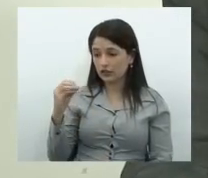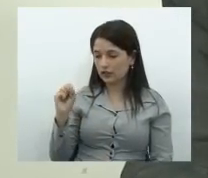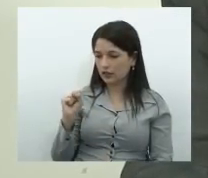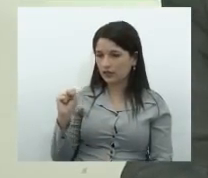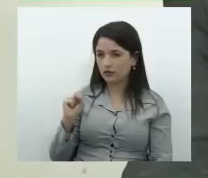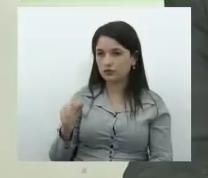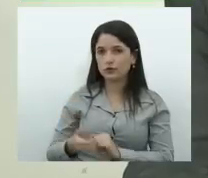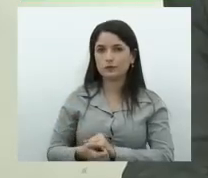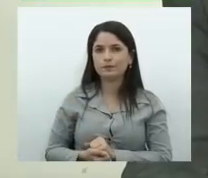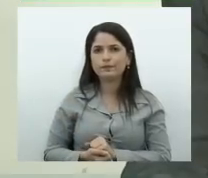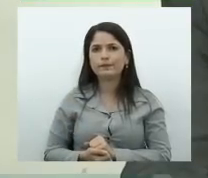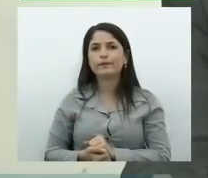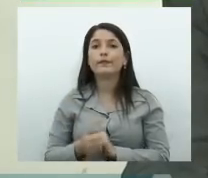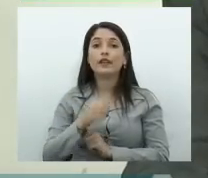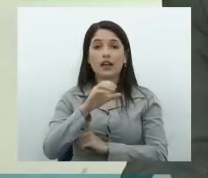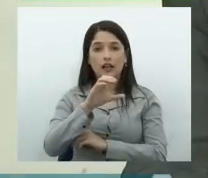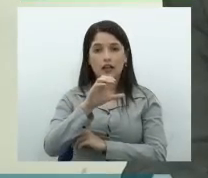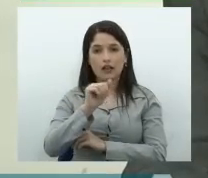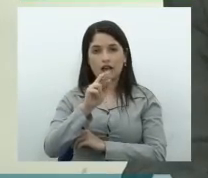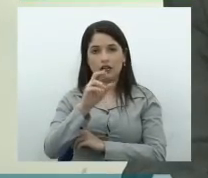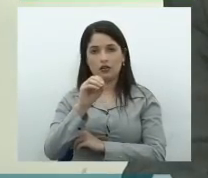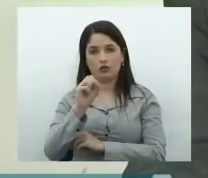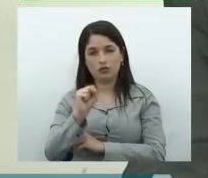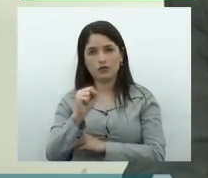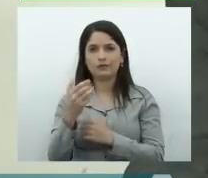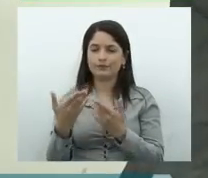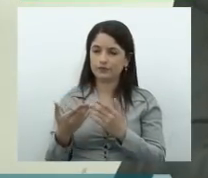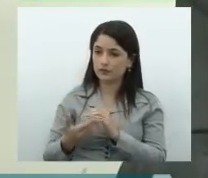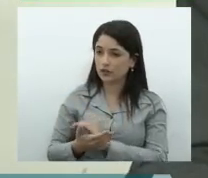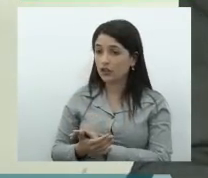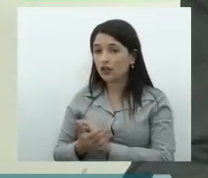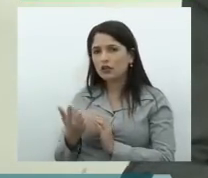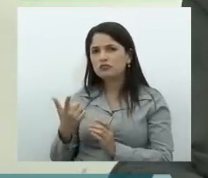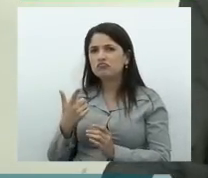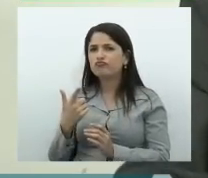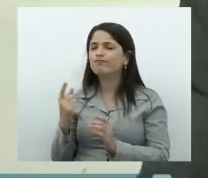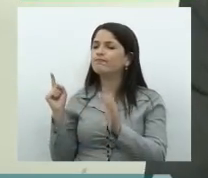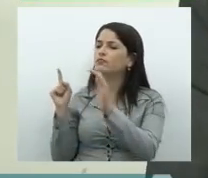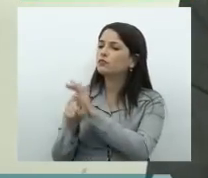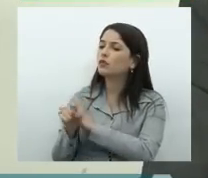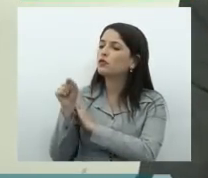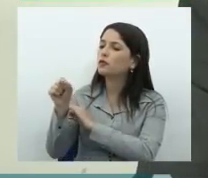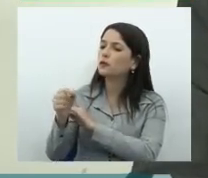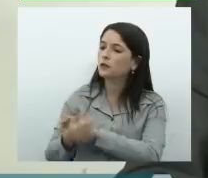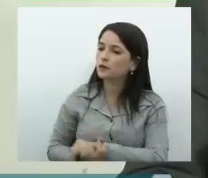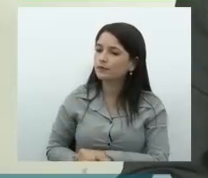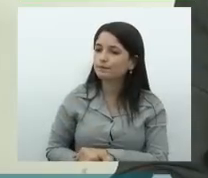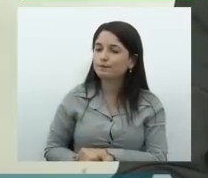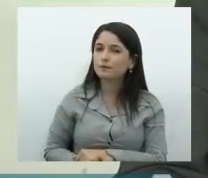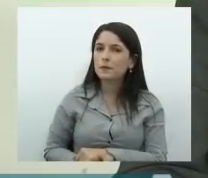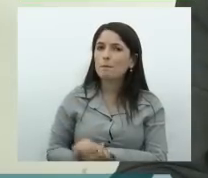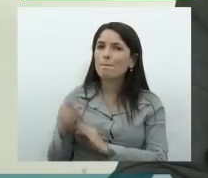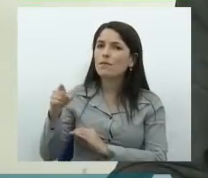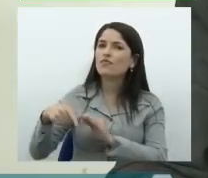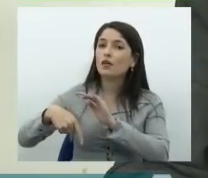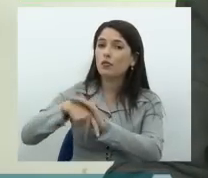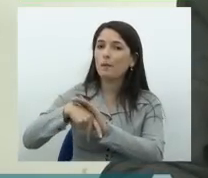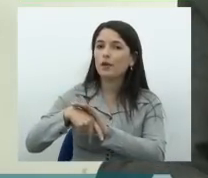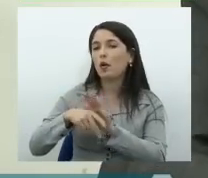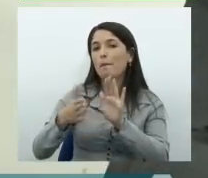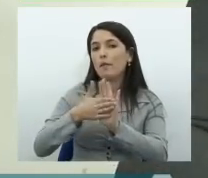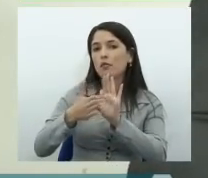Carlos Roberto, candidato, gostaria de saber qual será o seu plano para a educação, uma vez